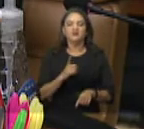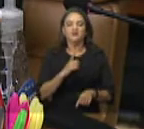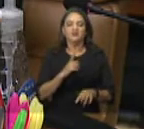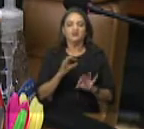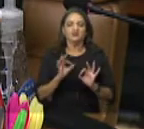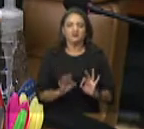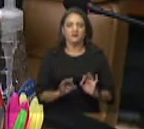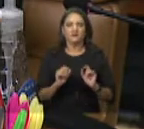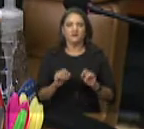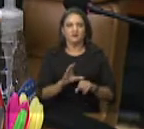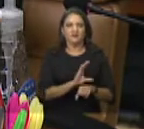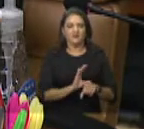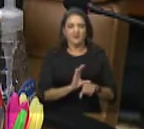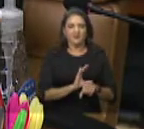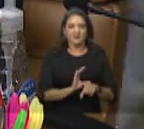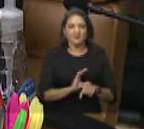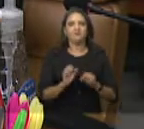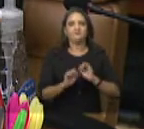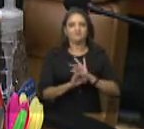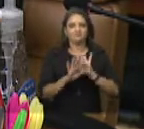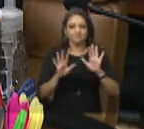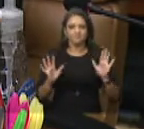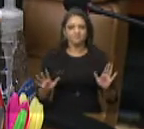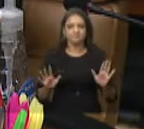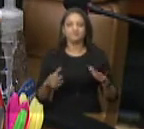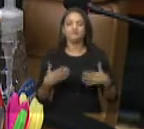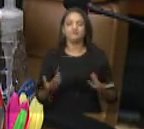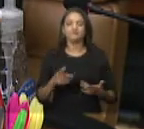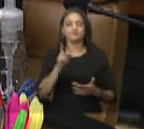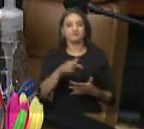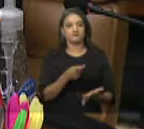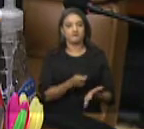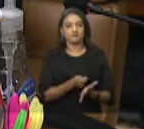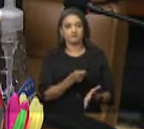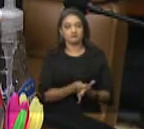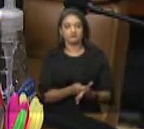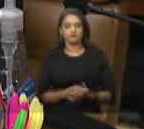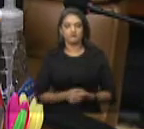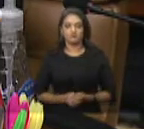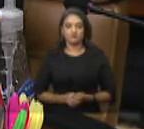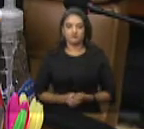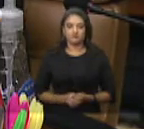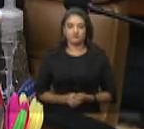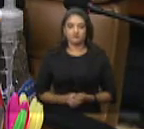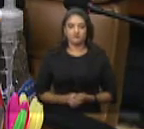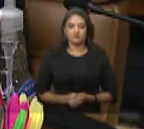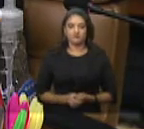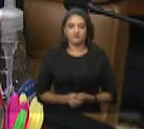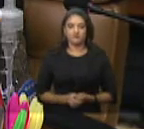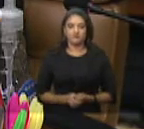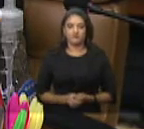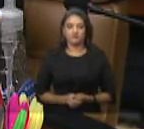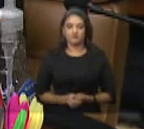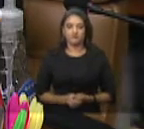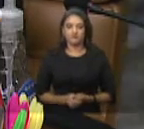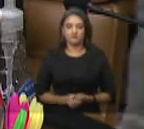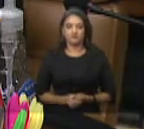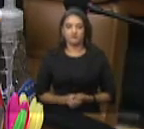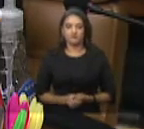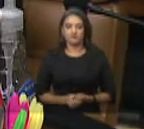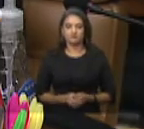expresso na Constituição portanto de cumprimento obrigatório Como já foi posto e eu estou fazendo